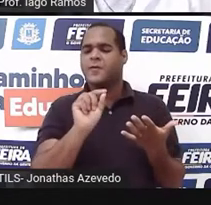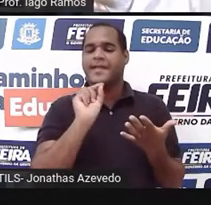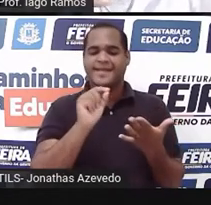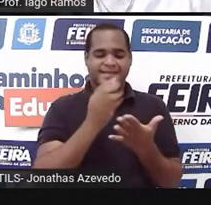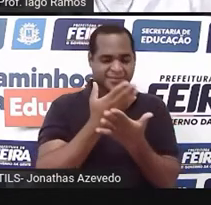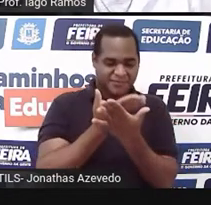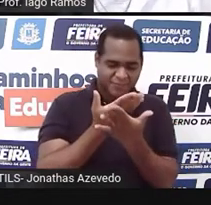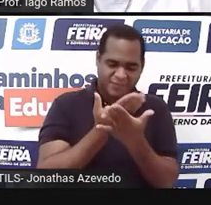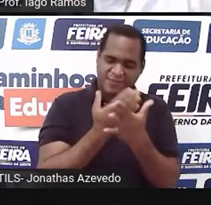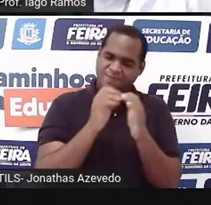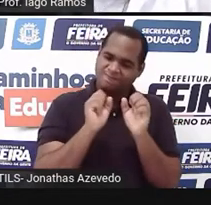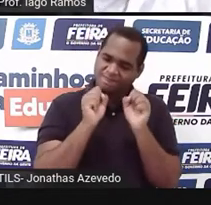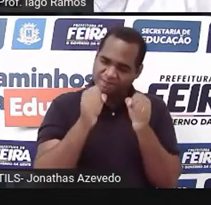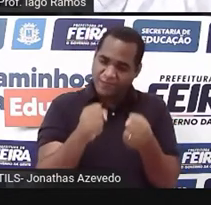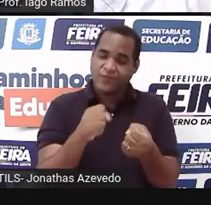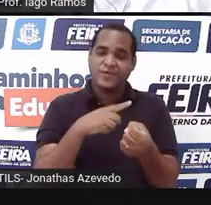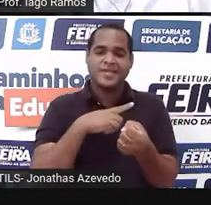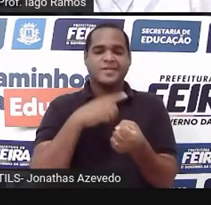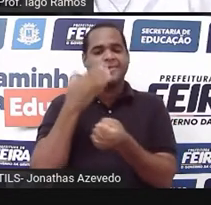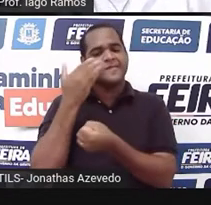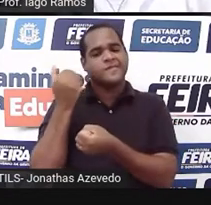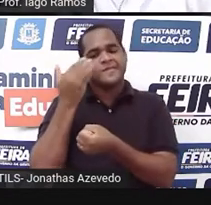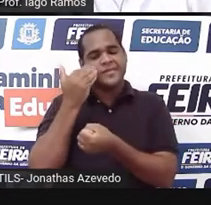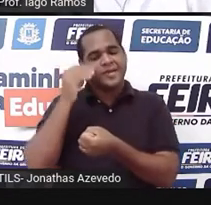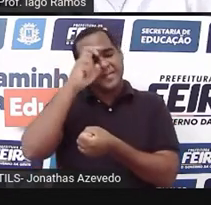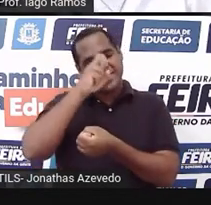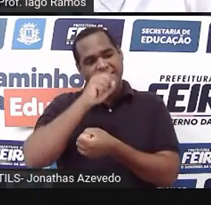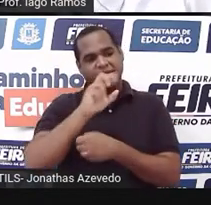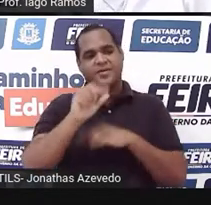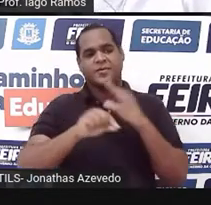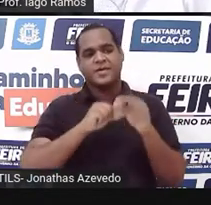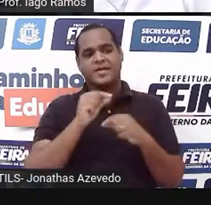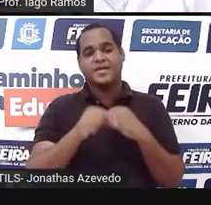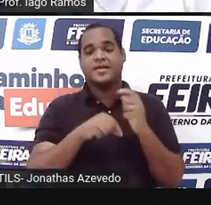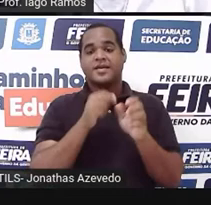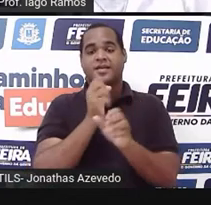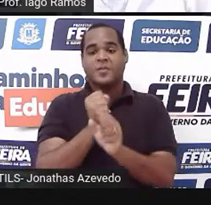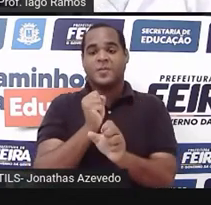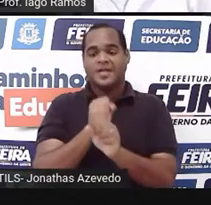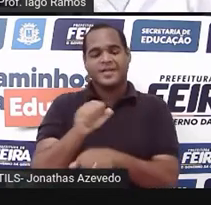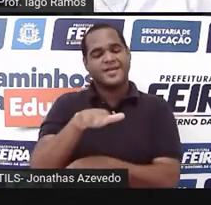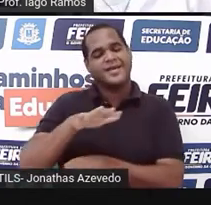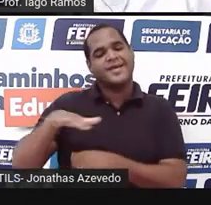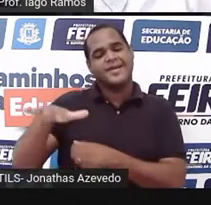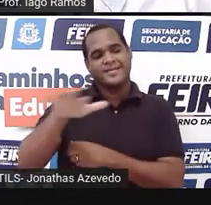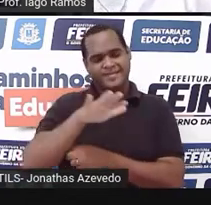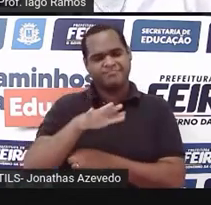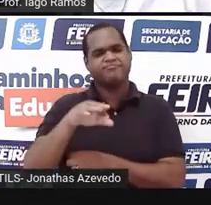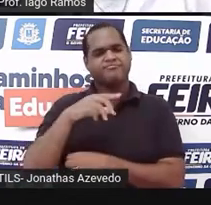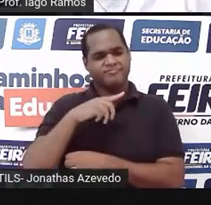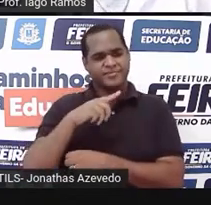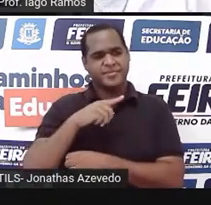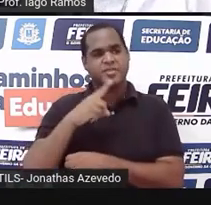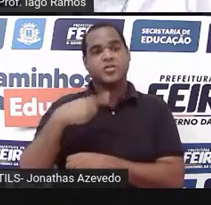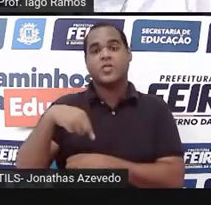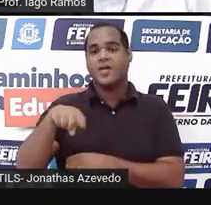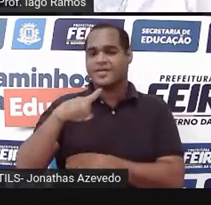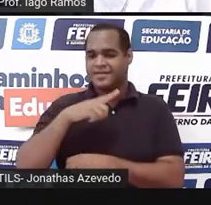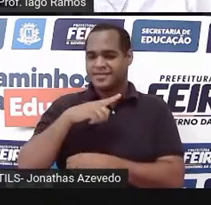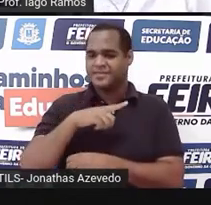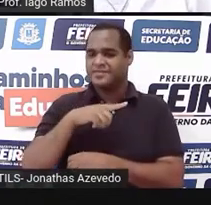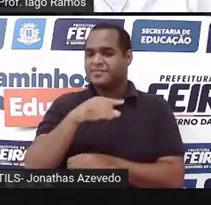estudando o que é que a gente vê estudando ao longo de todas essas aulas cálculo de área isso que a gente vai estudando